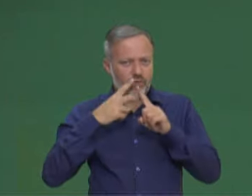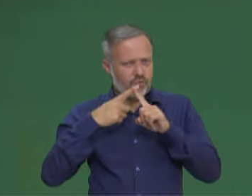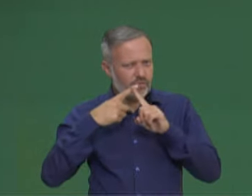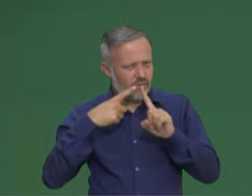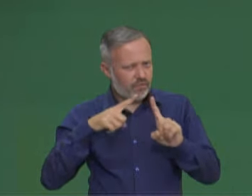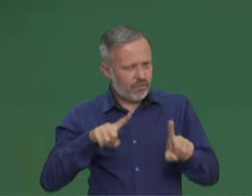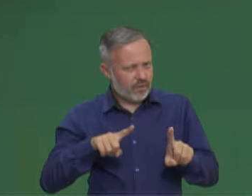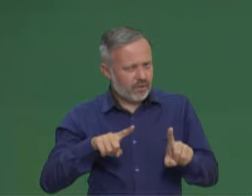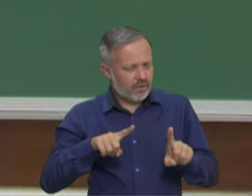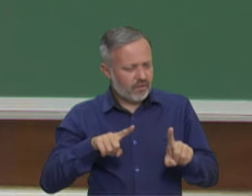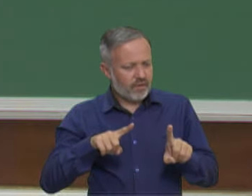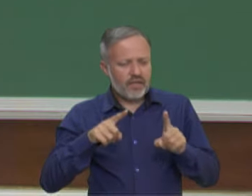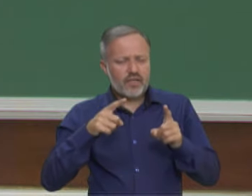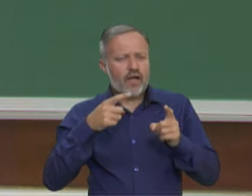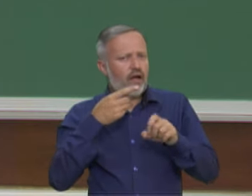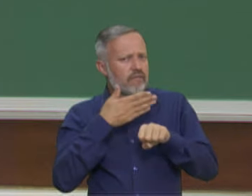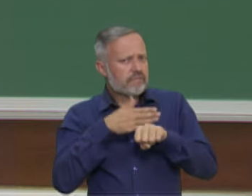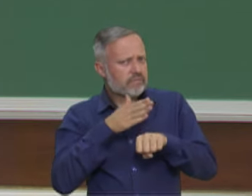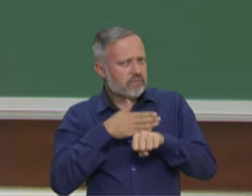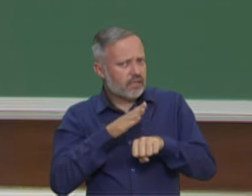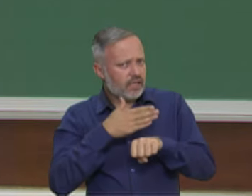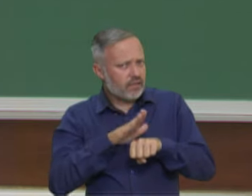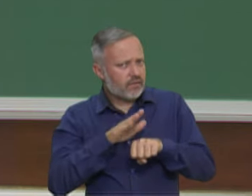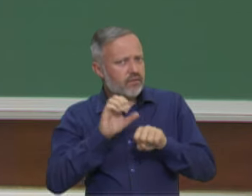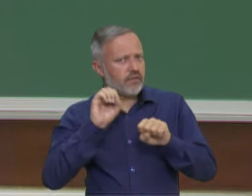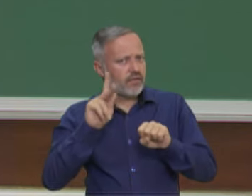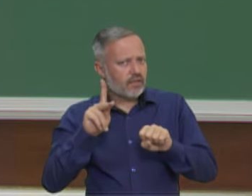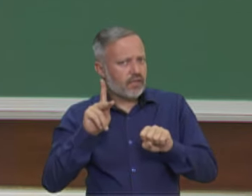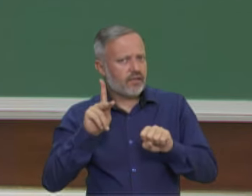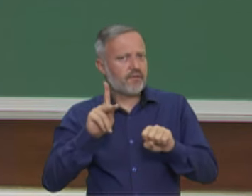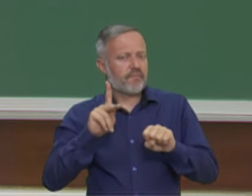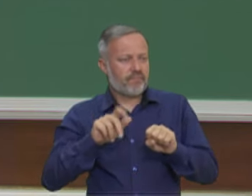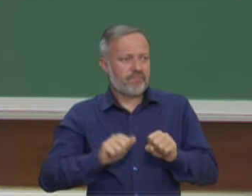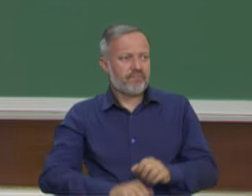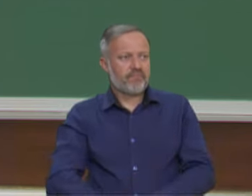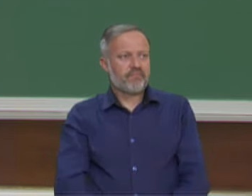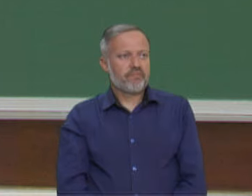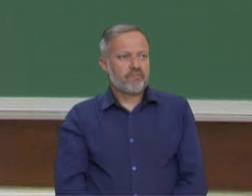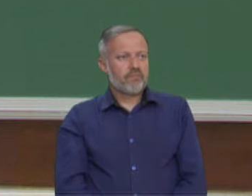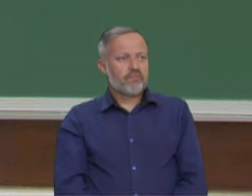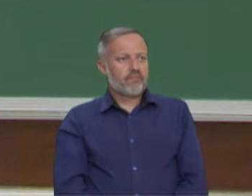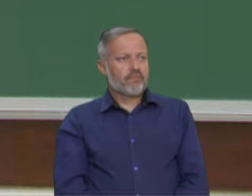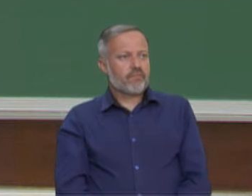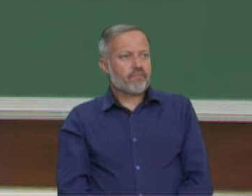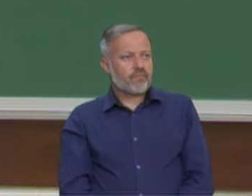estudo. Beleza? Vale? Tranquilo? Vamos aí.